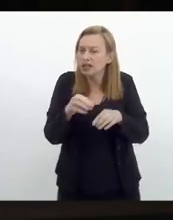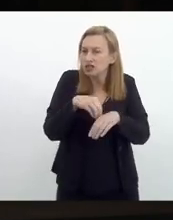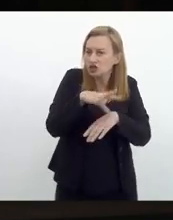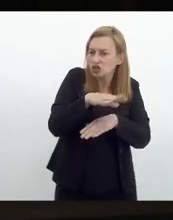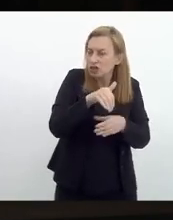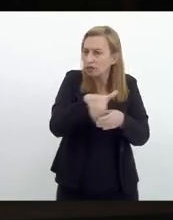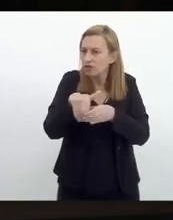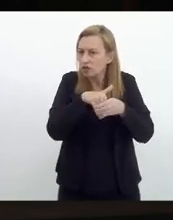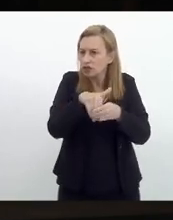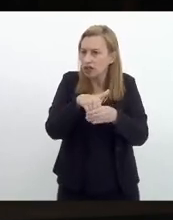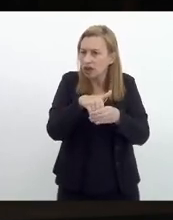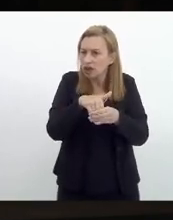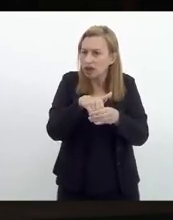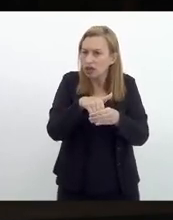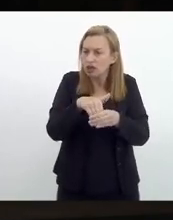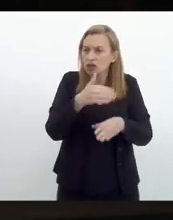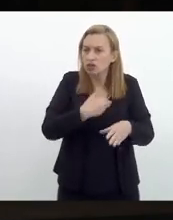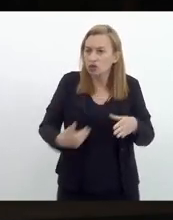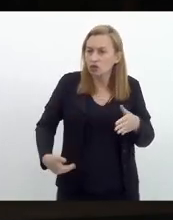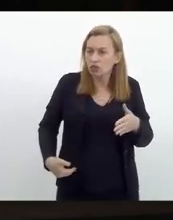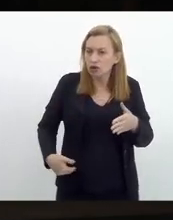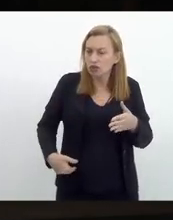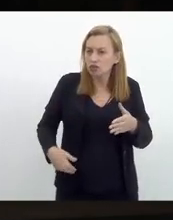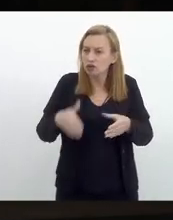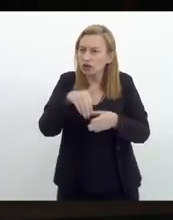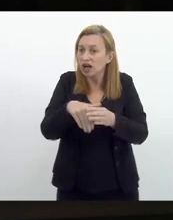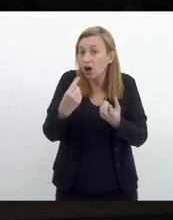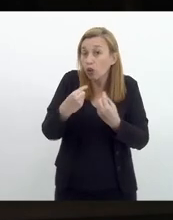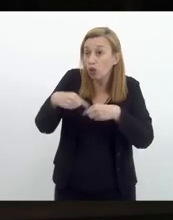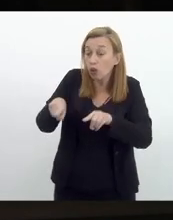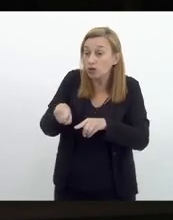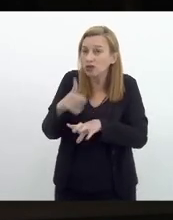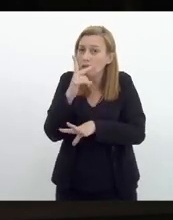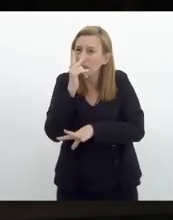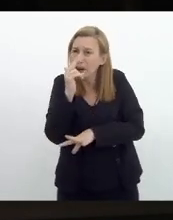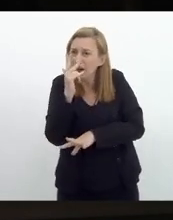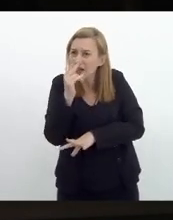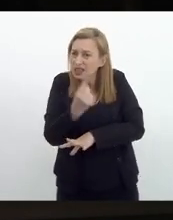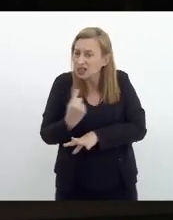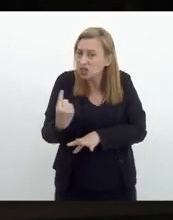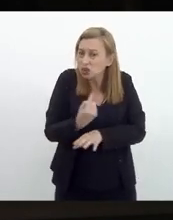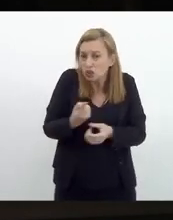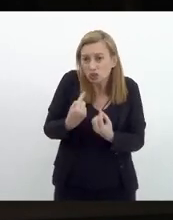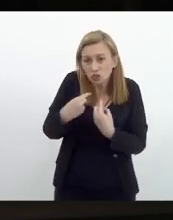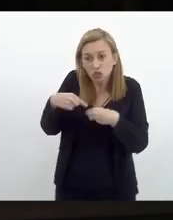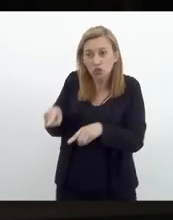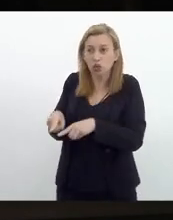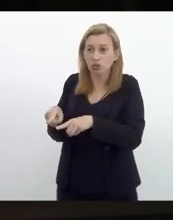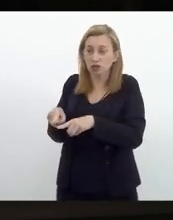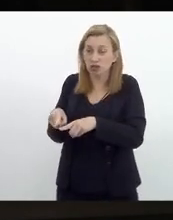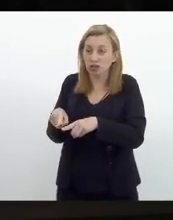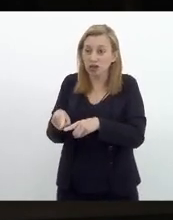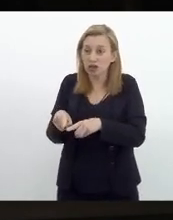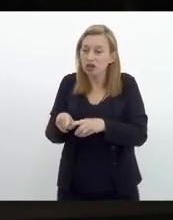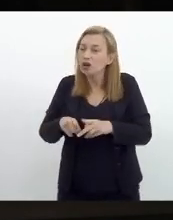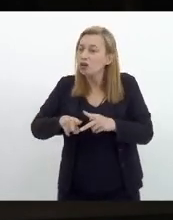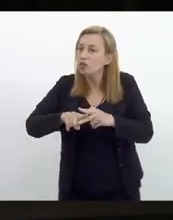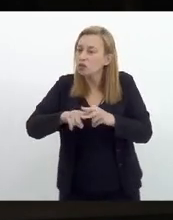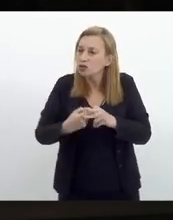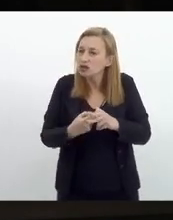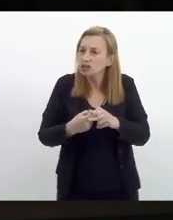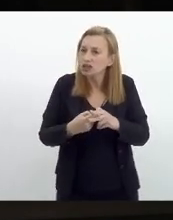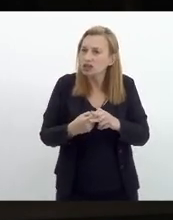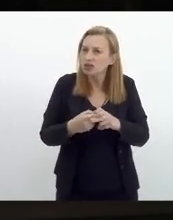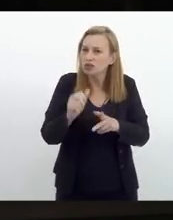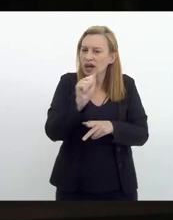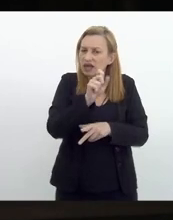a bancada do governo votar contra o que parece é que nós somos contra a manutenção a feitura